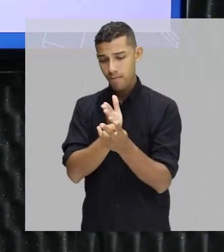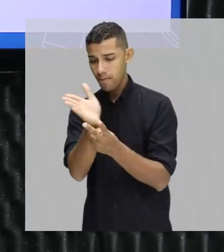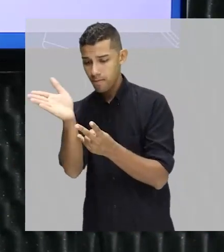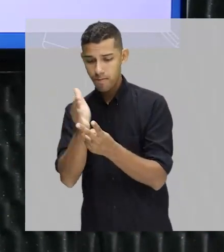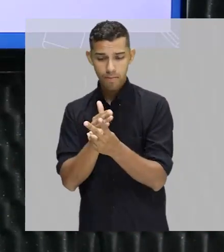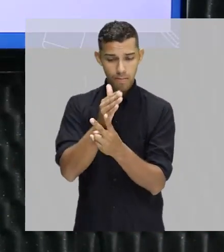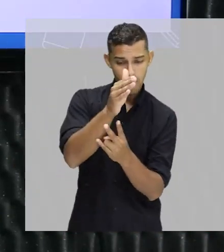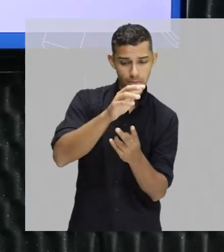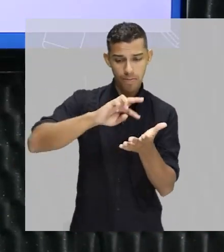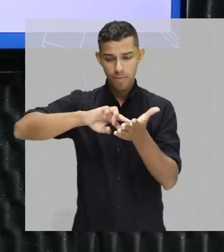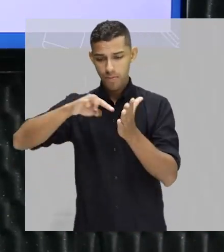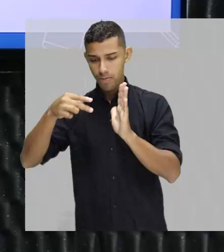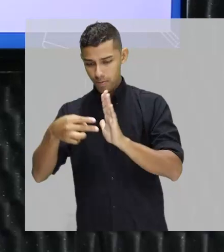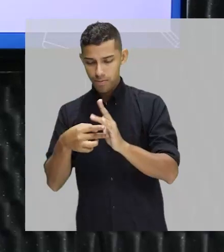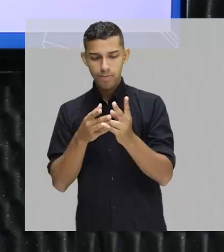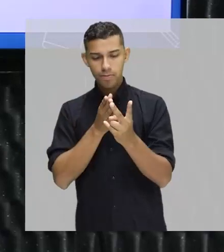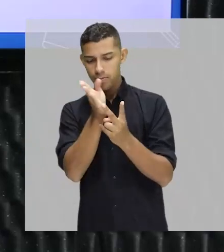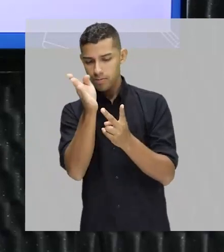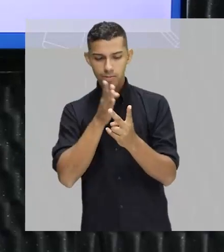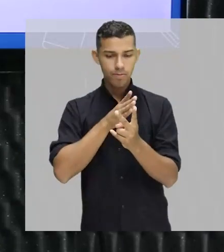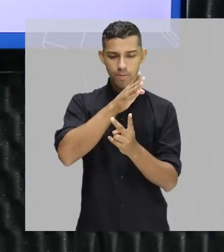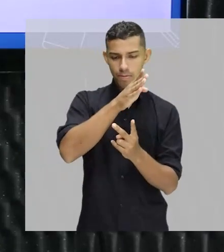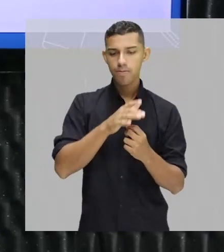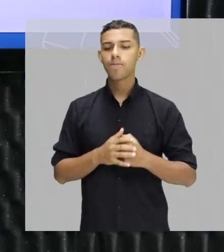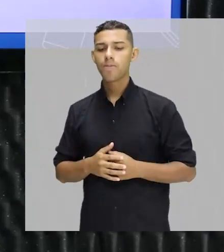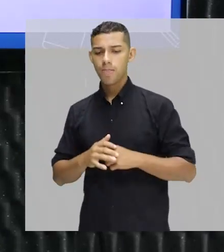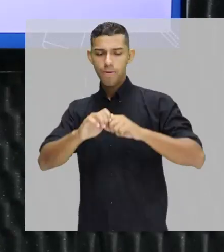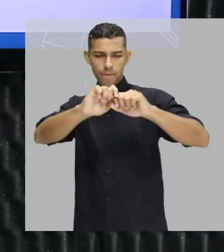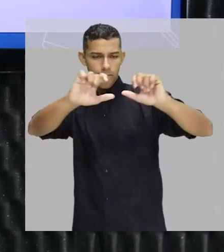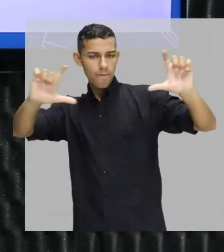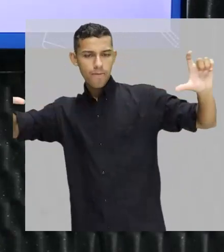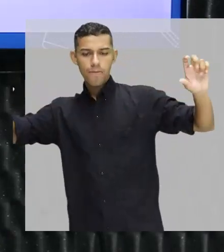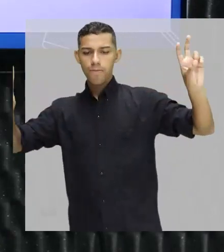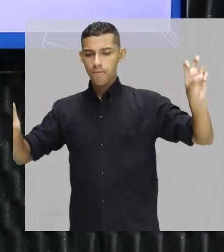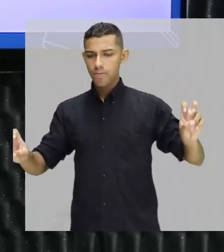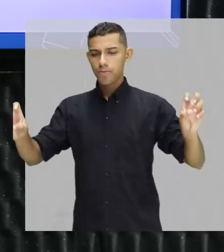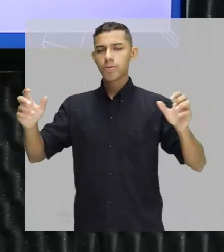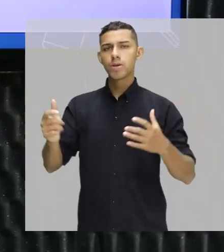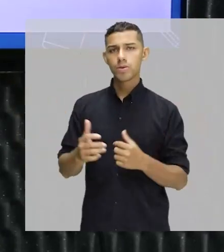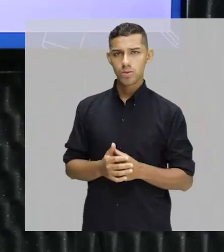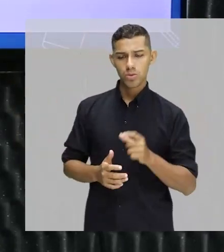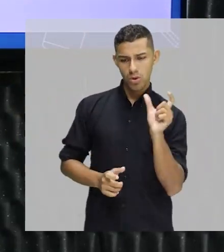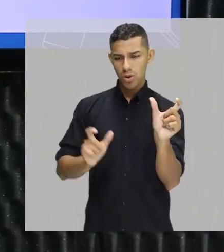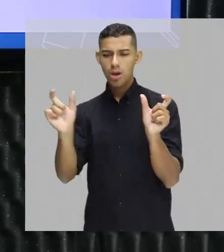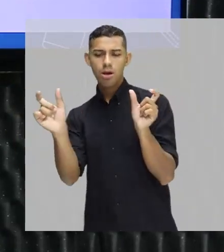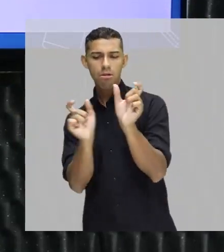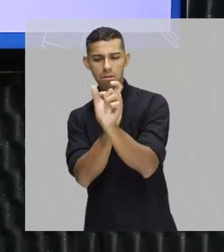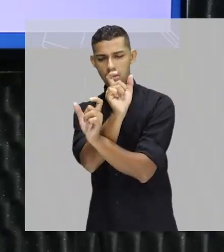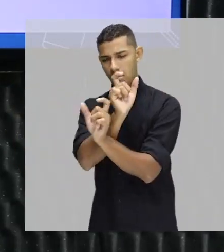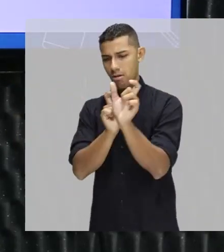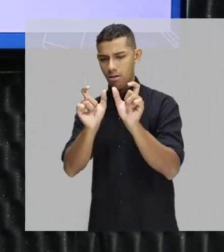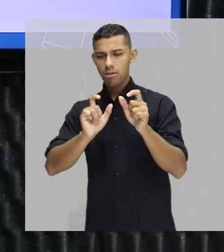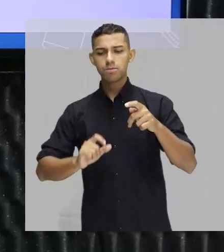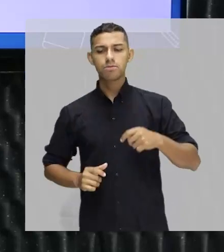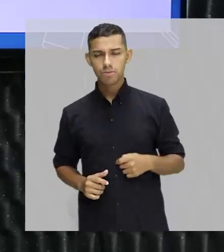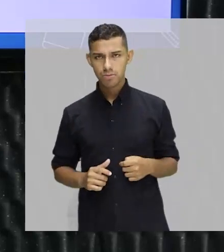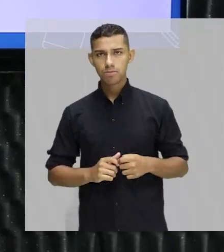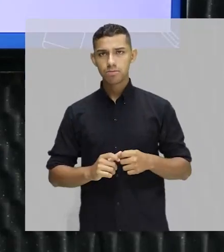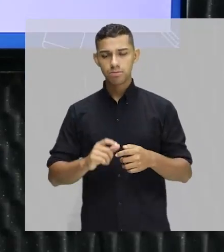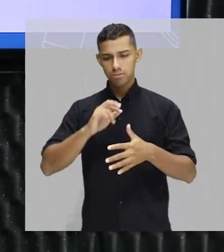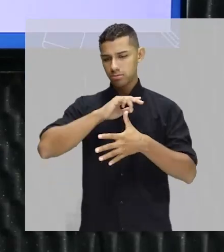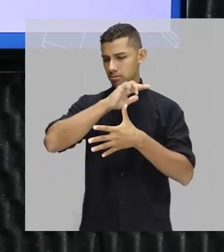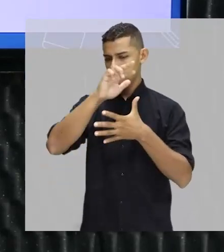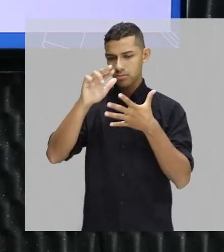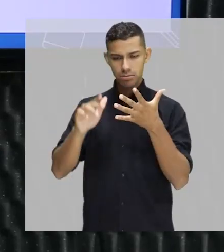feitas, popularmente conhecida, jogos de palavras, provérbios, entre outros. A publicidade deve